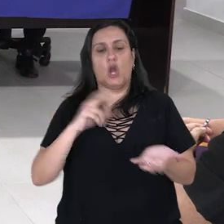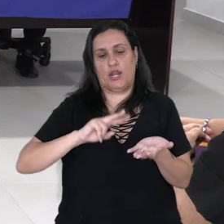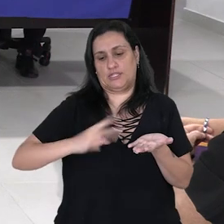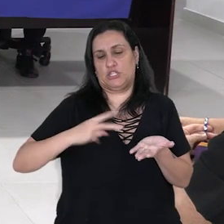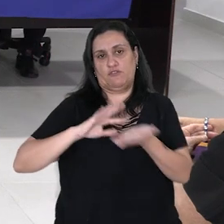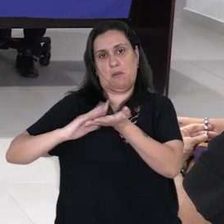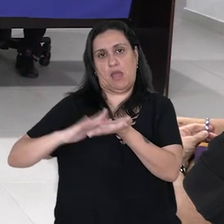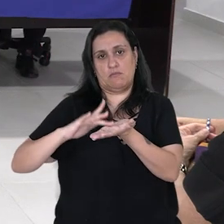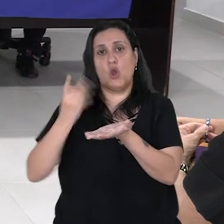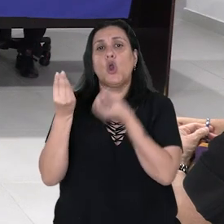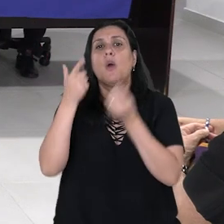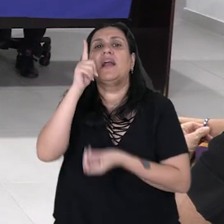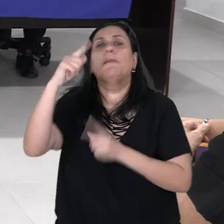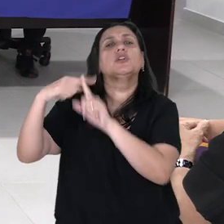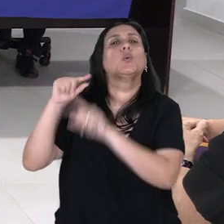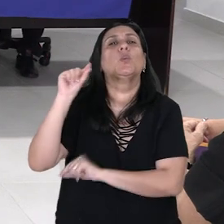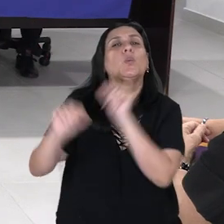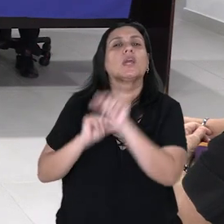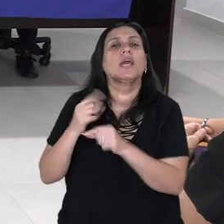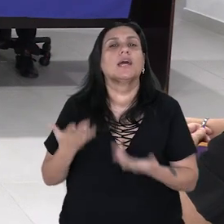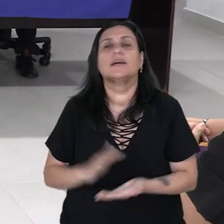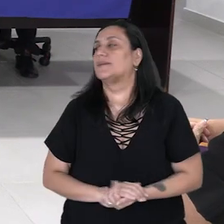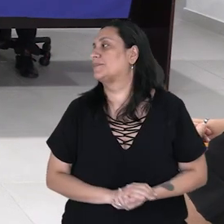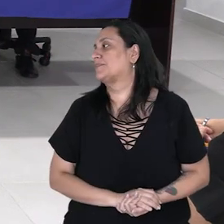vocês depois dessa transcrição?